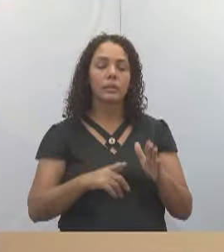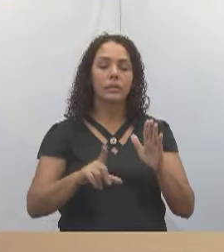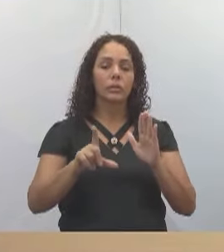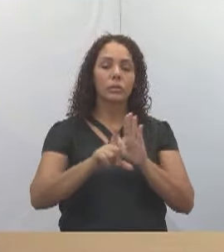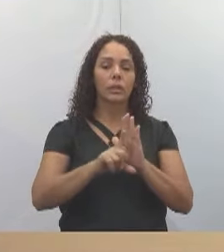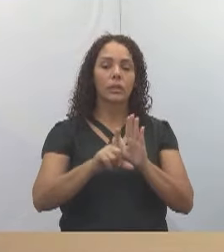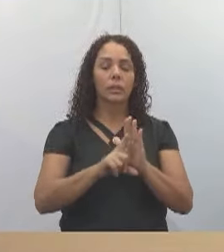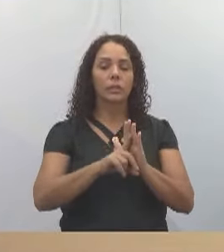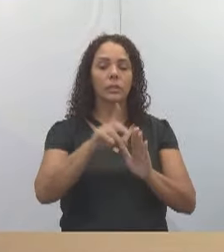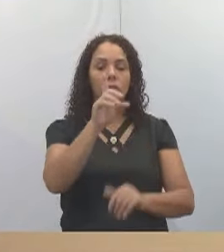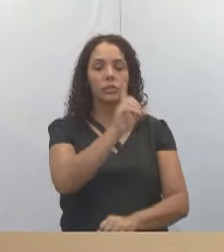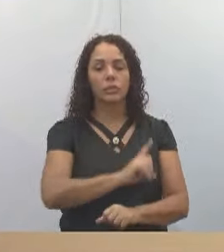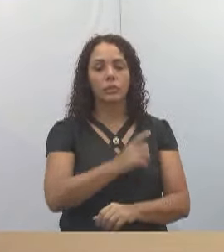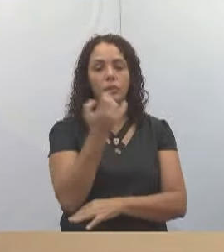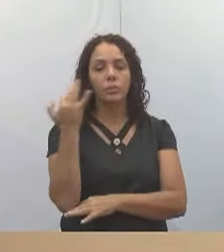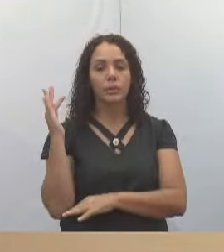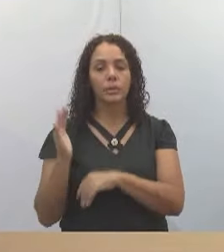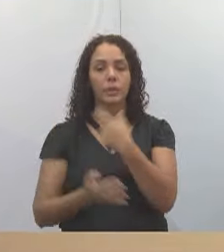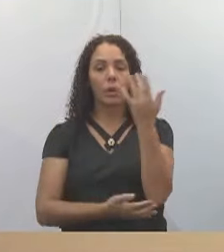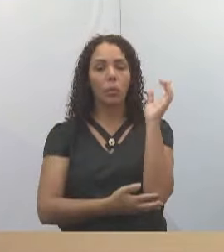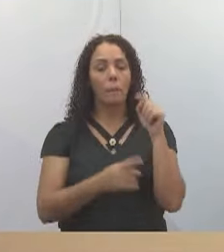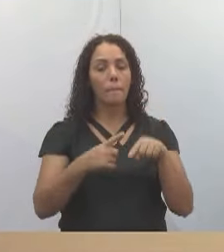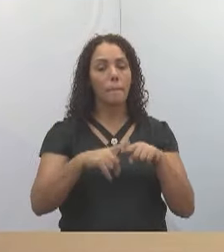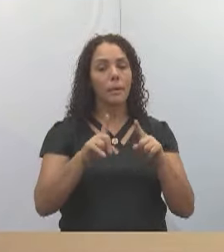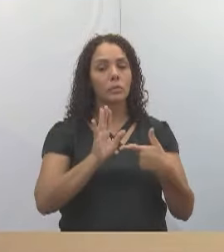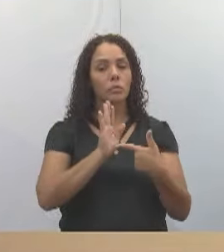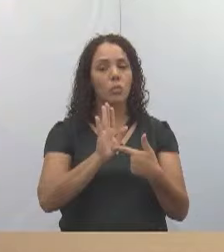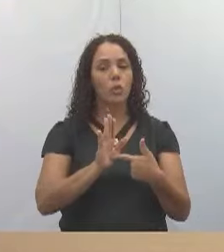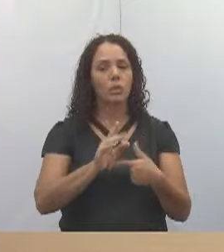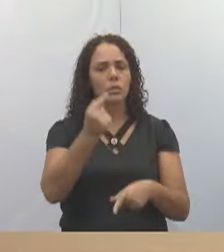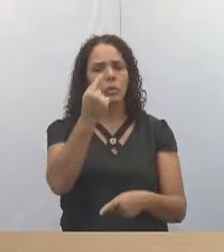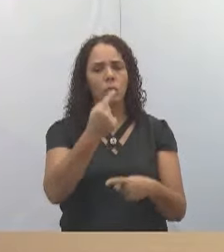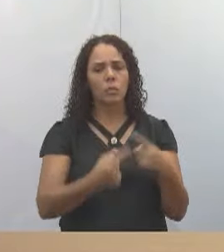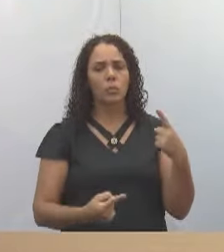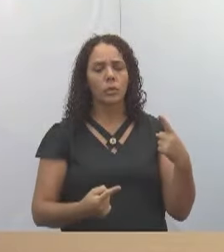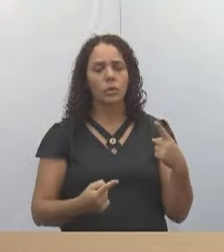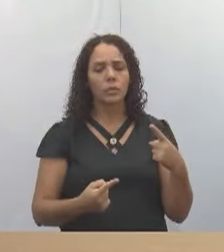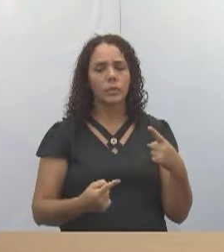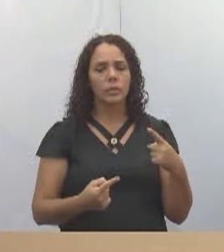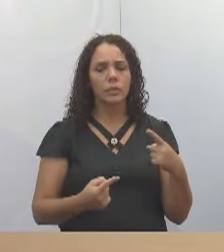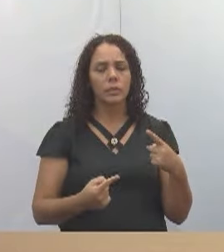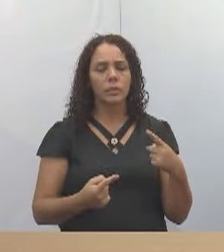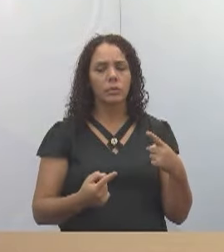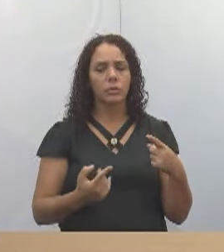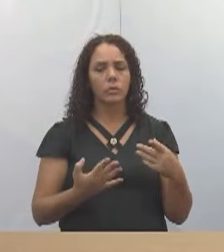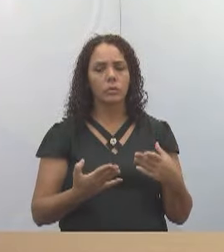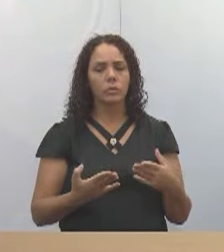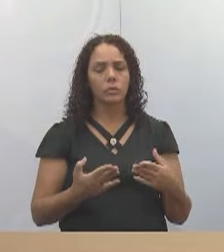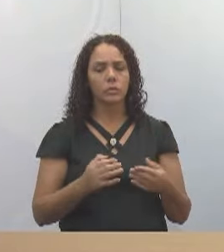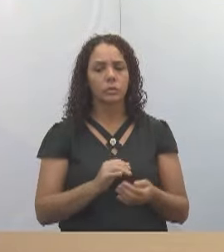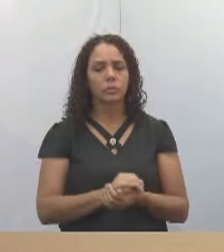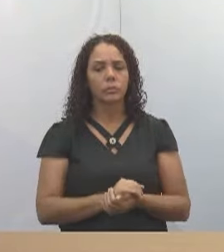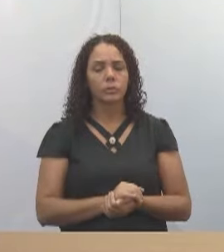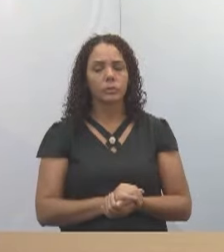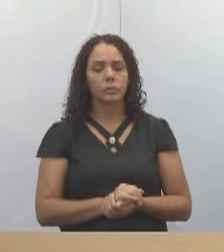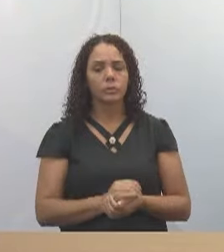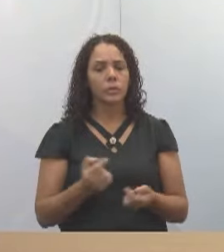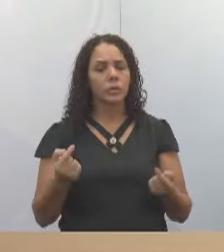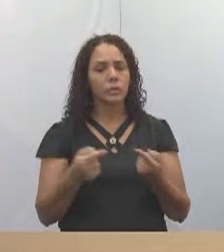ambiental, impõem proibições que exploram a competência legislativa do